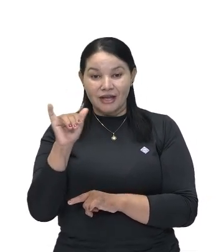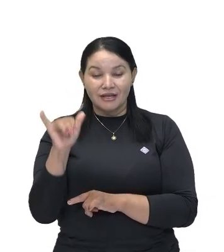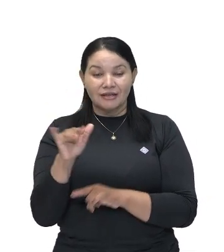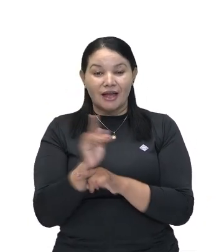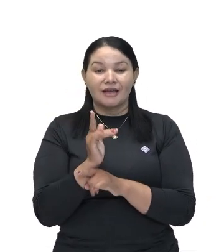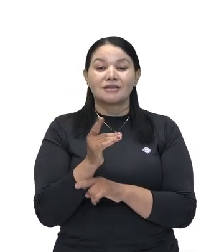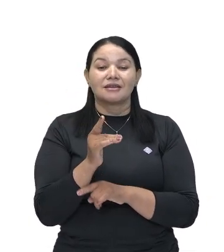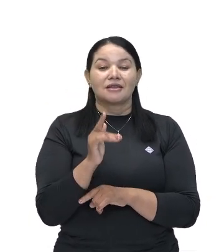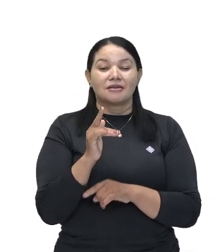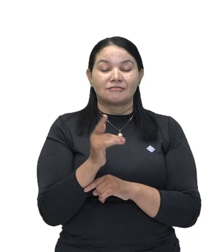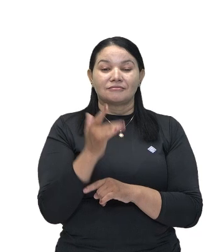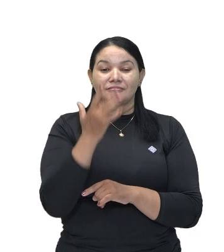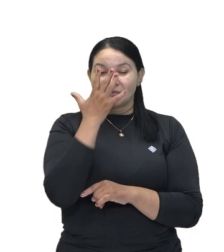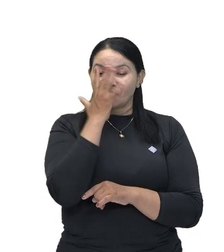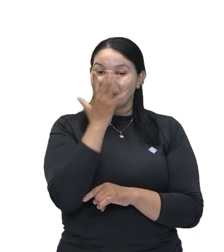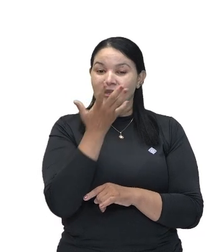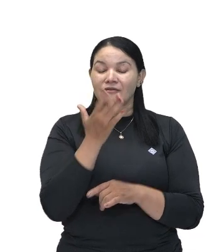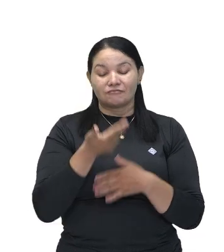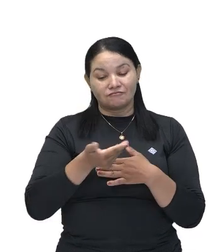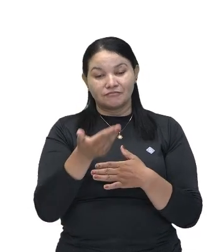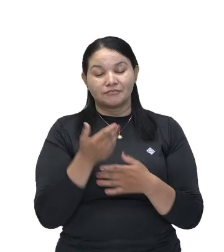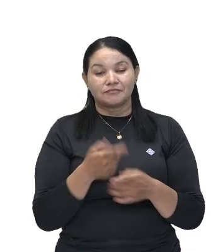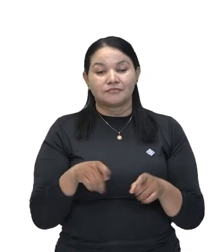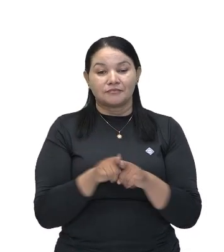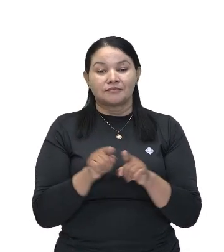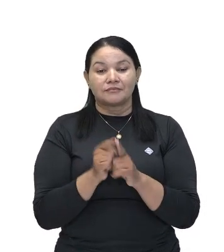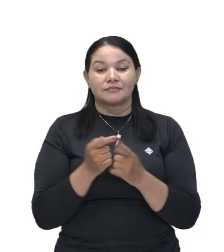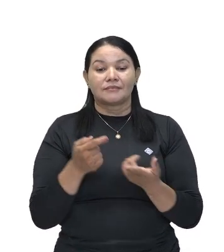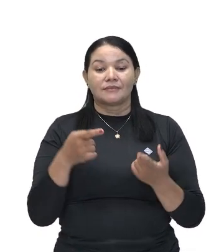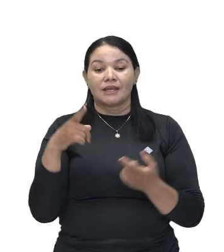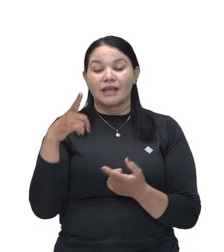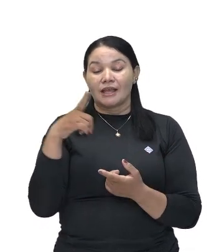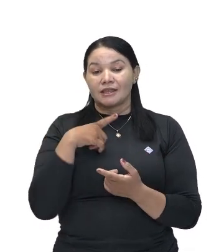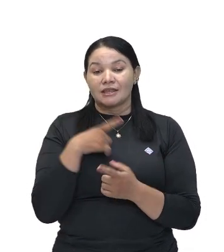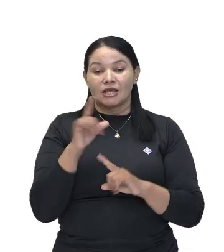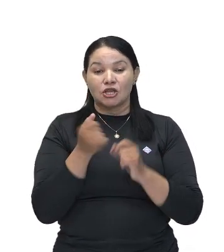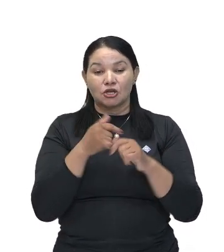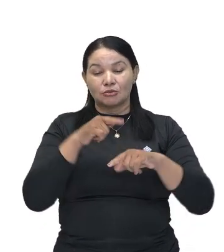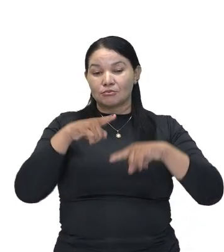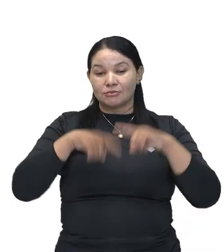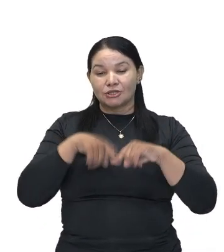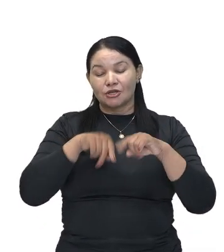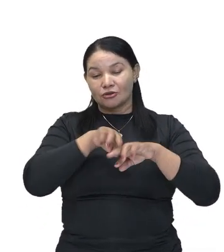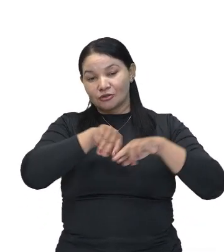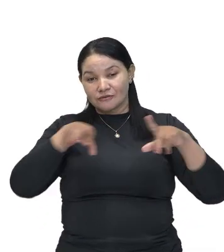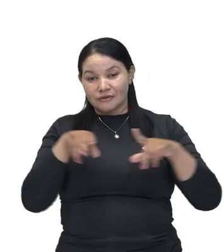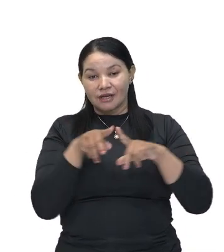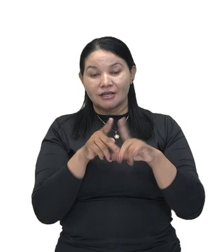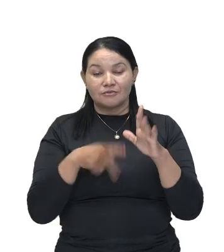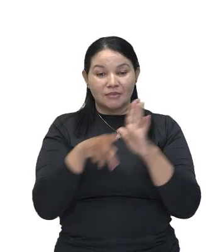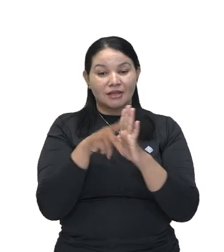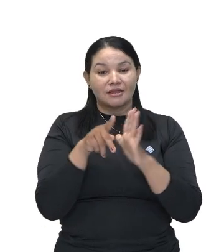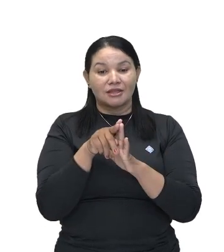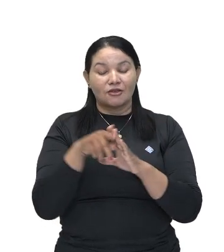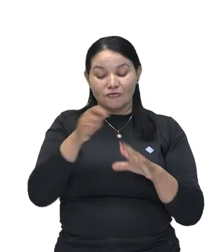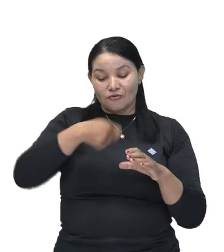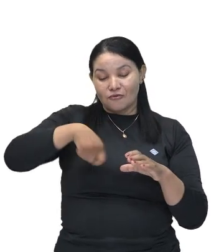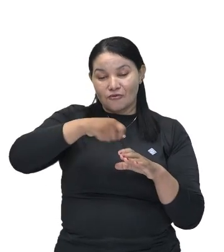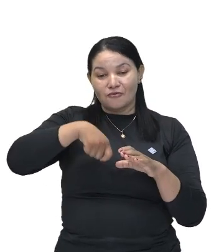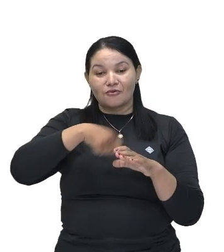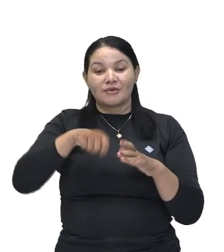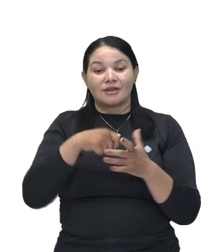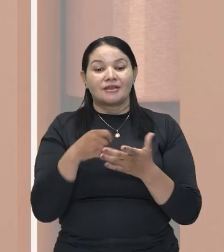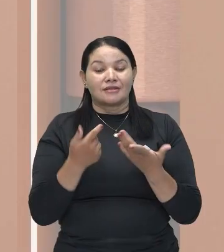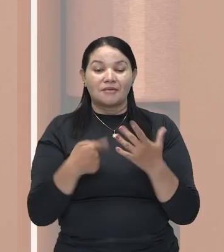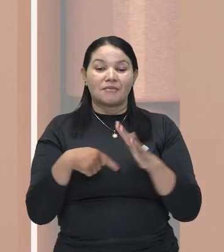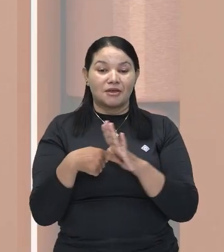nós temos o churrasco uruguai, o mate e os vinhos, especialmente os produzidos em Canelones e Maldonado, que são